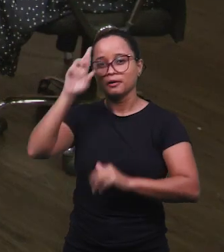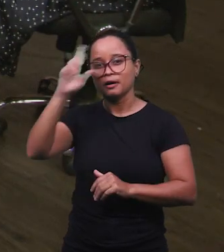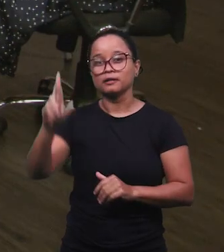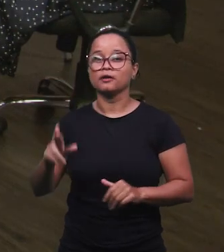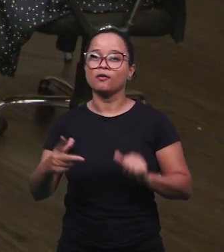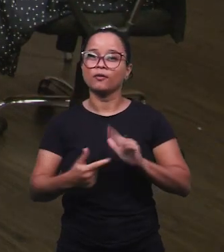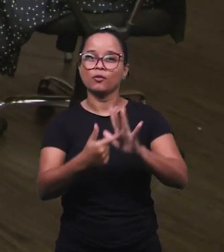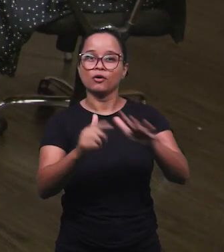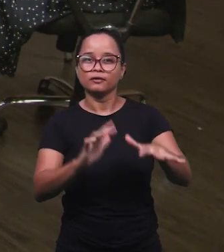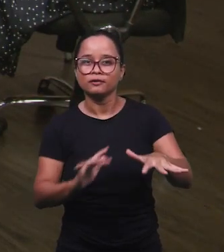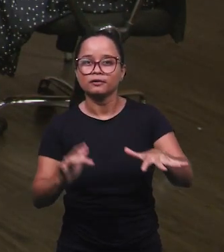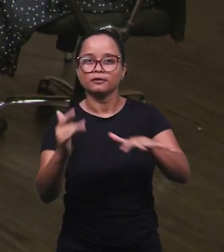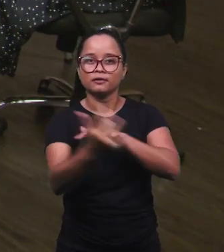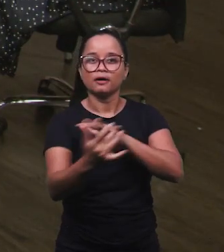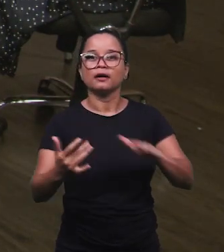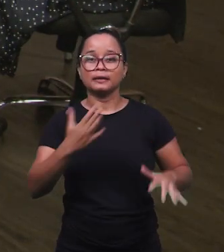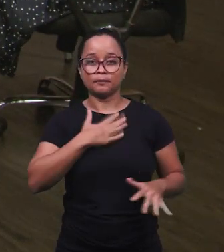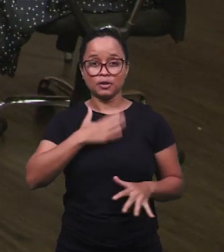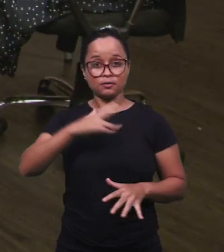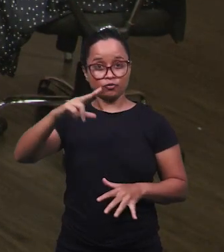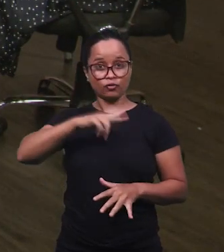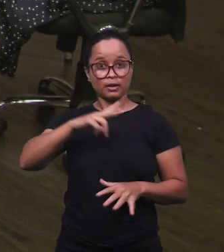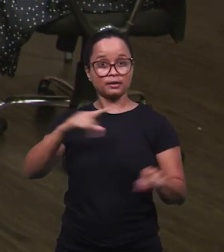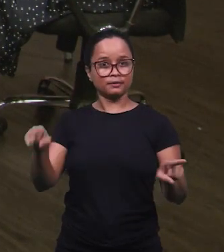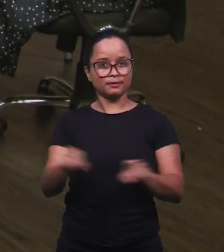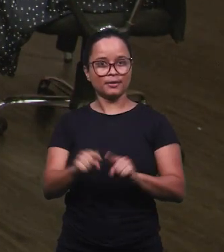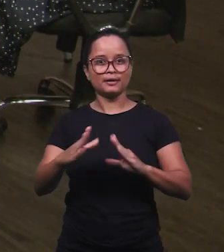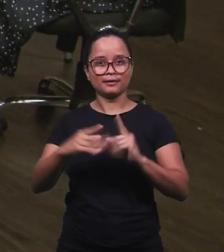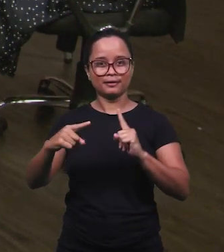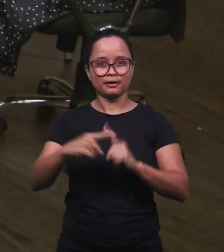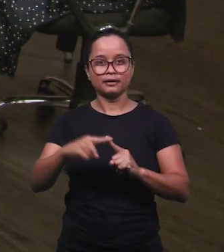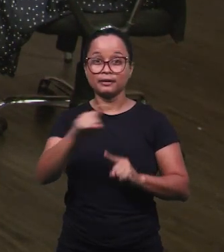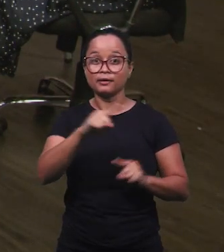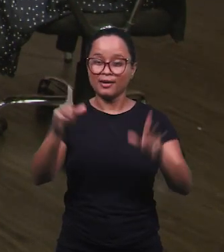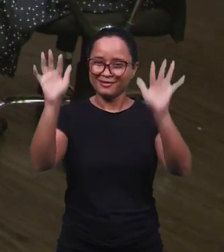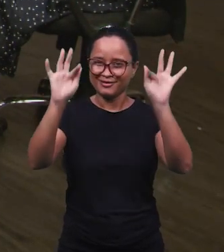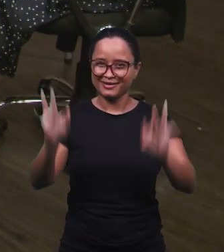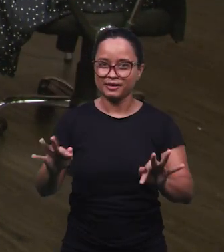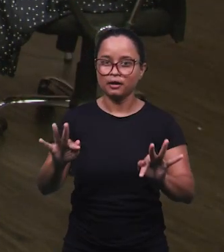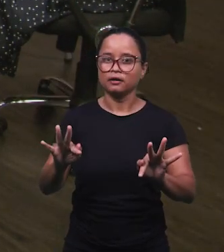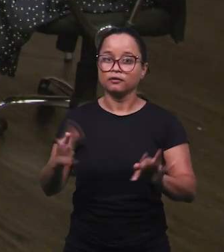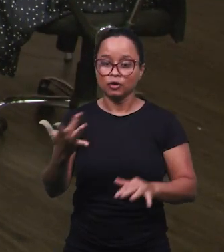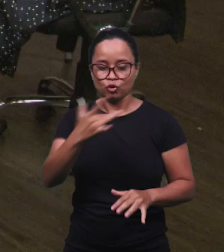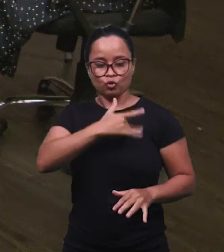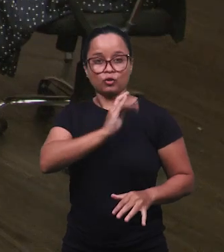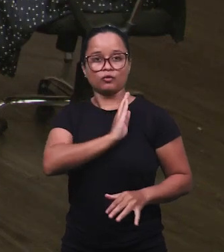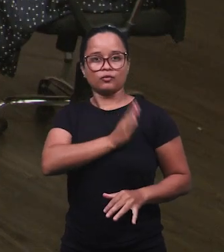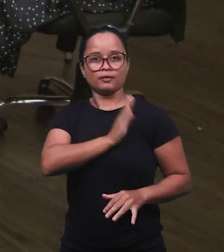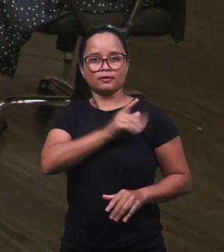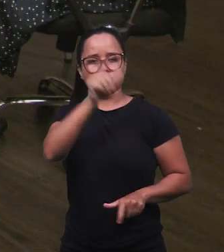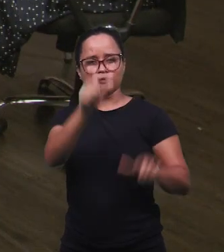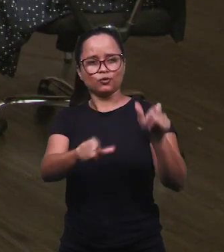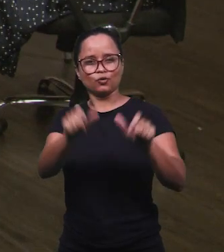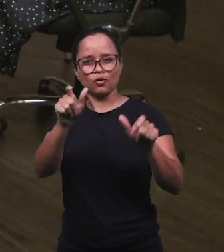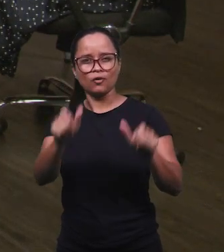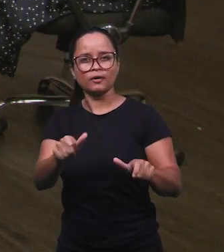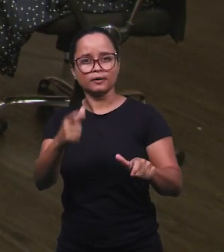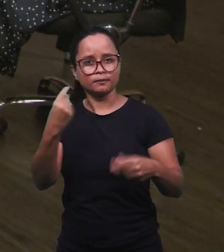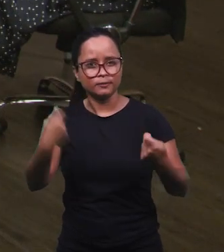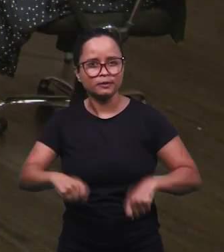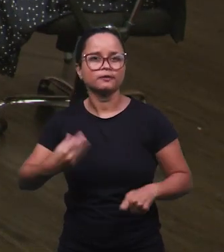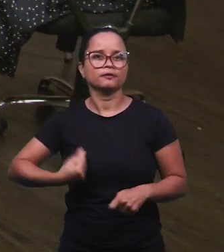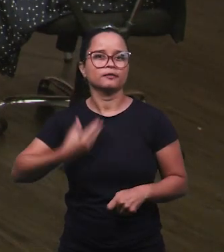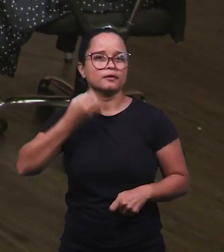minhas redes sociais, as redes sociais da igreja, e essa felicidade vai tocar no coração daquele que está precisando viver felicidade.